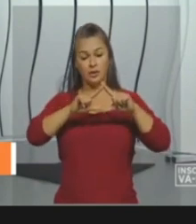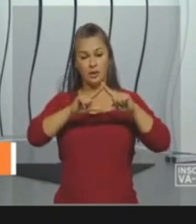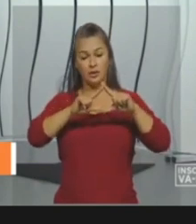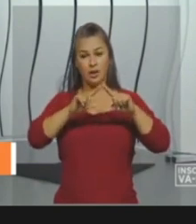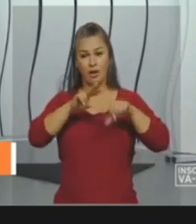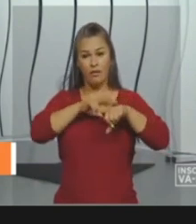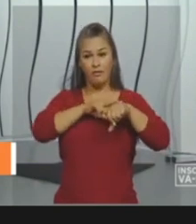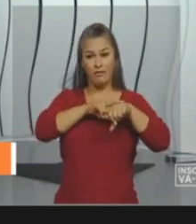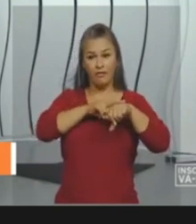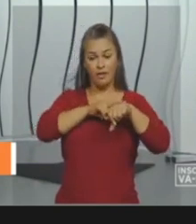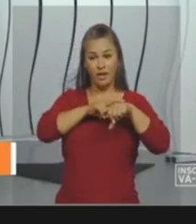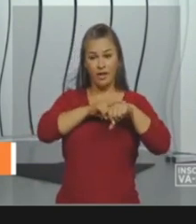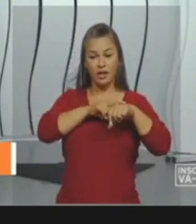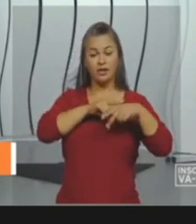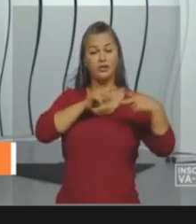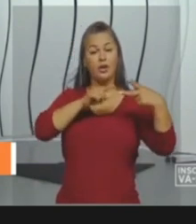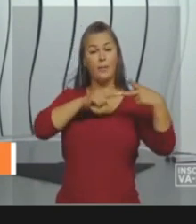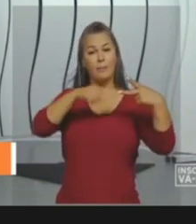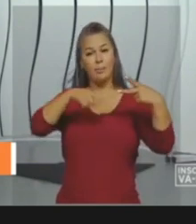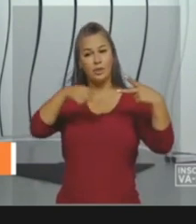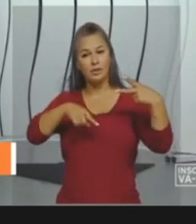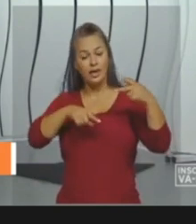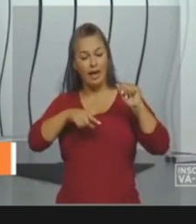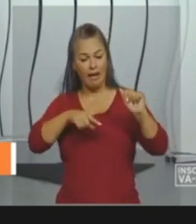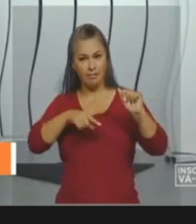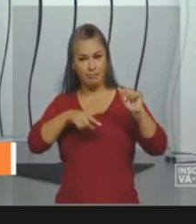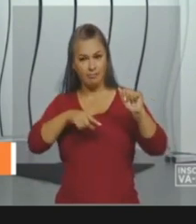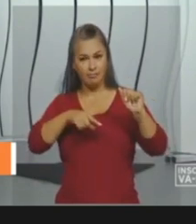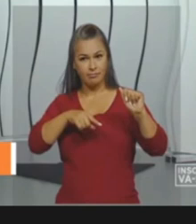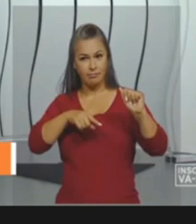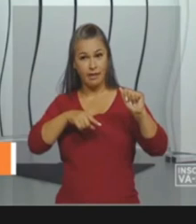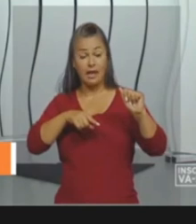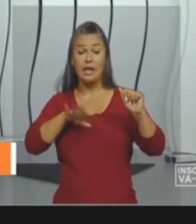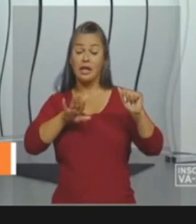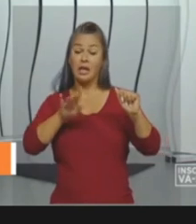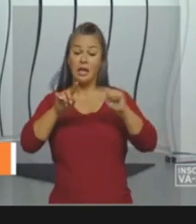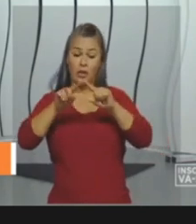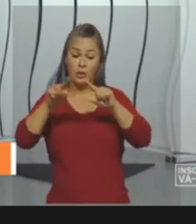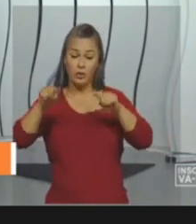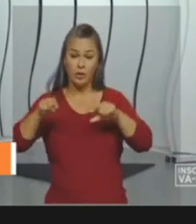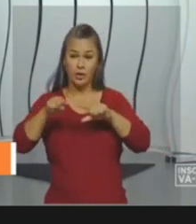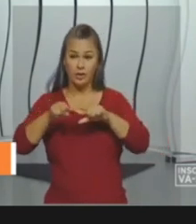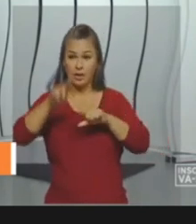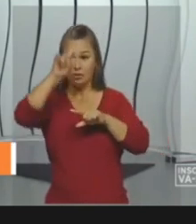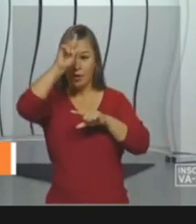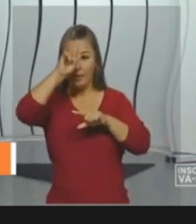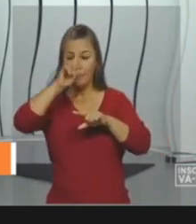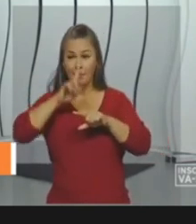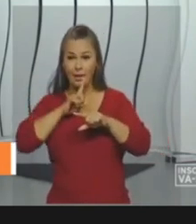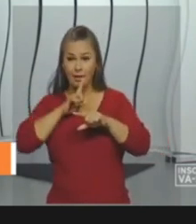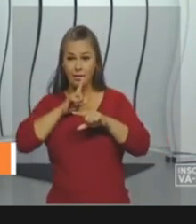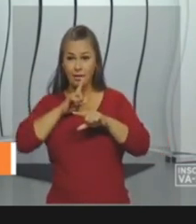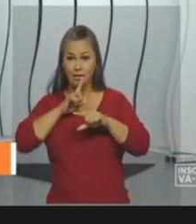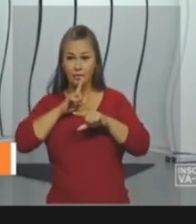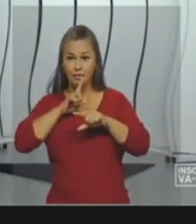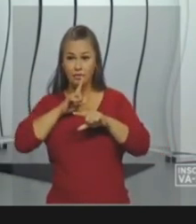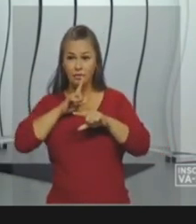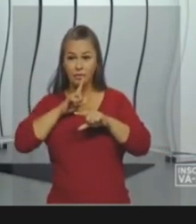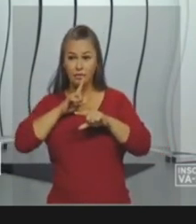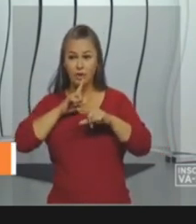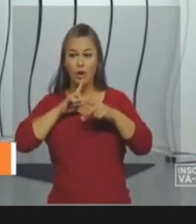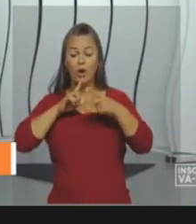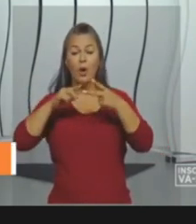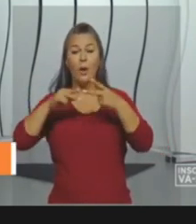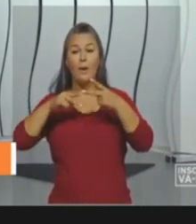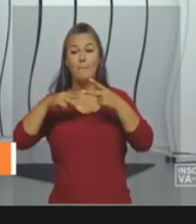e o quadrado amarelo para representar a proteína B. Se a cor não estiver muito clara, saiba que o triângulo é proteína A e o quadrado proteína